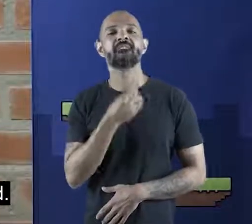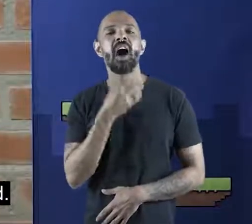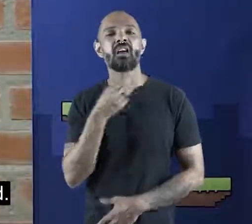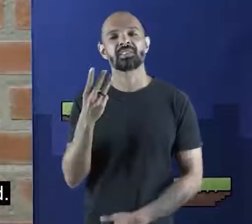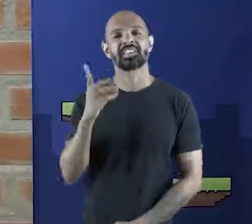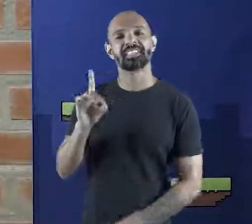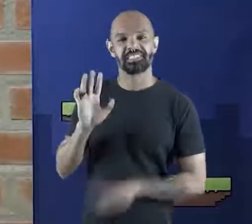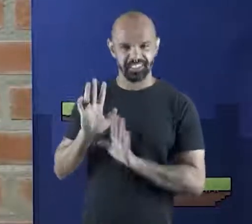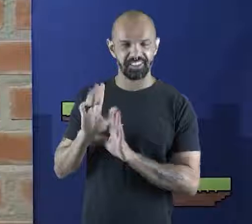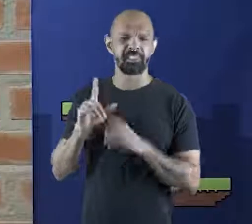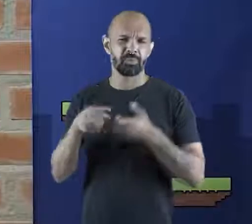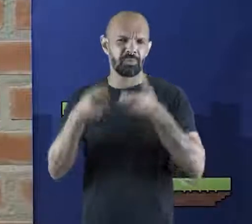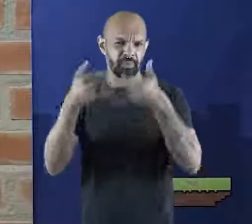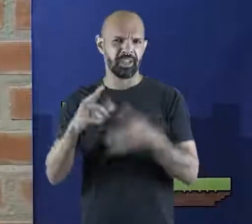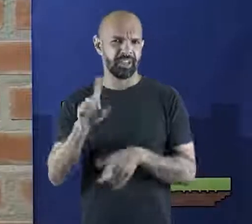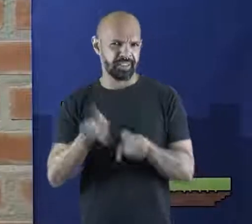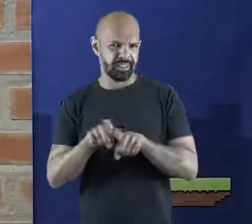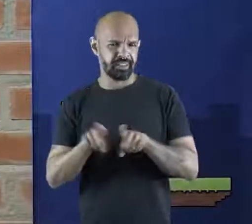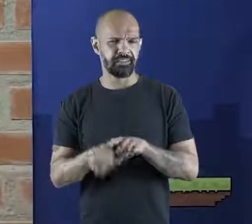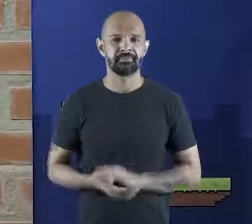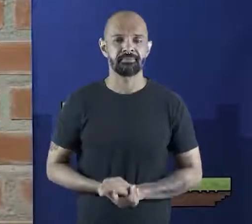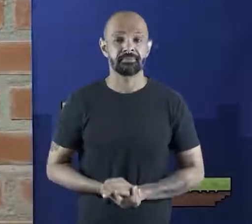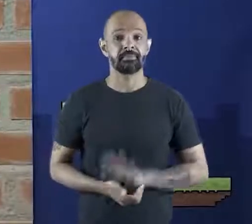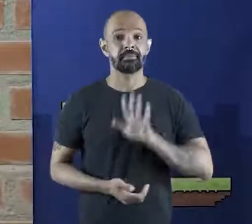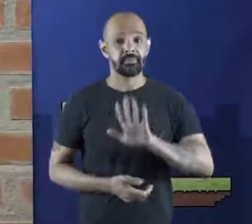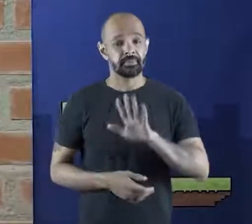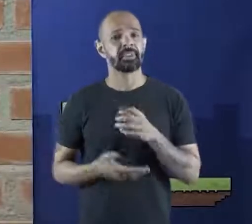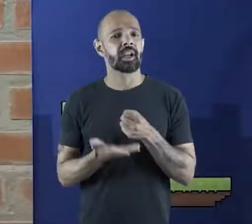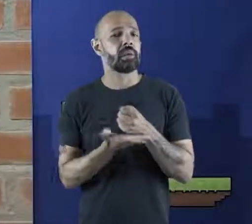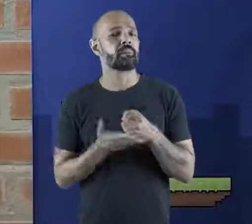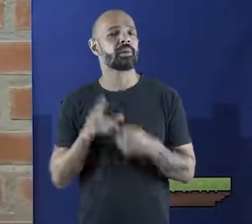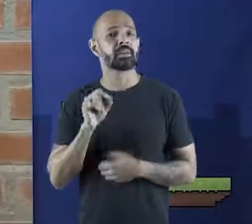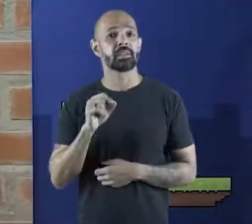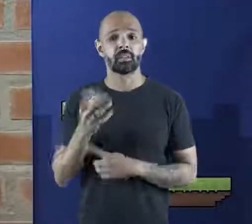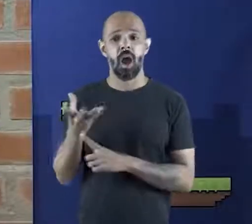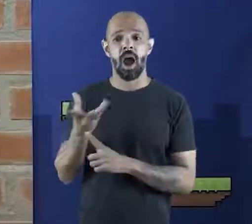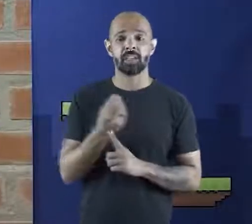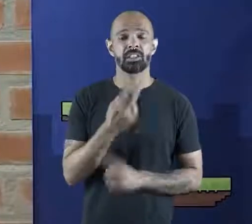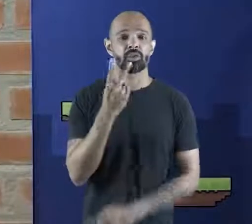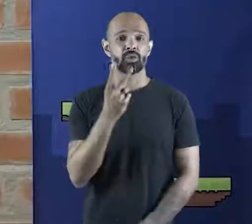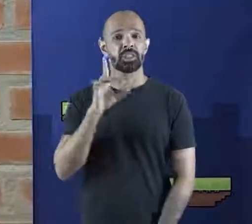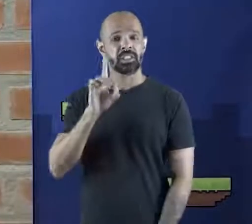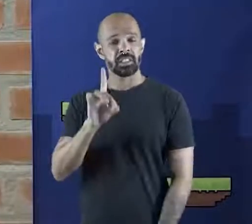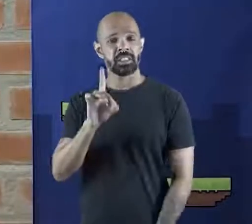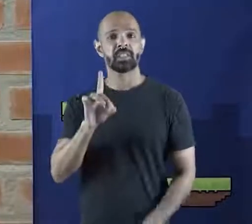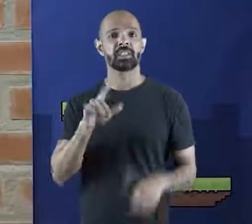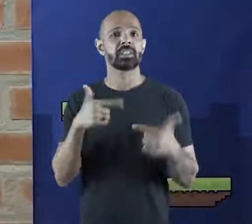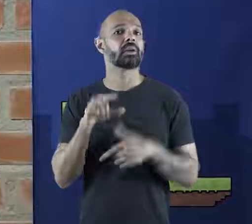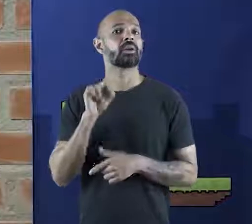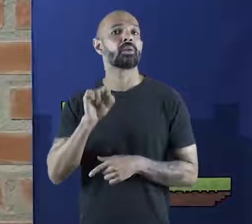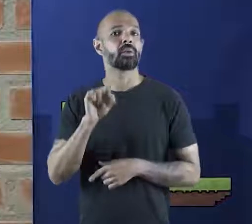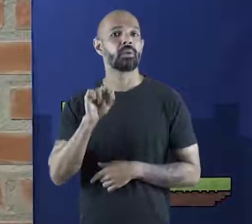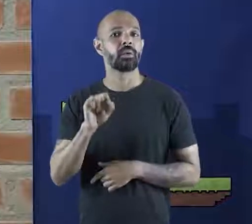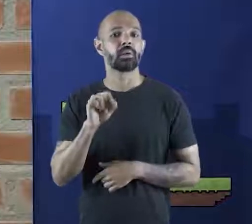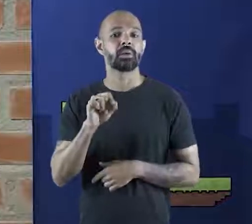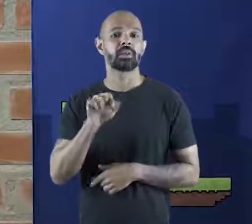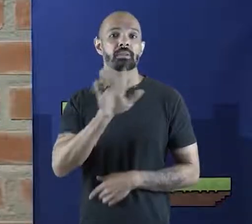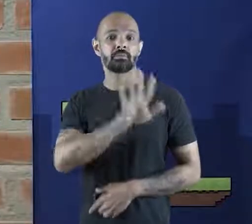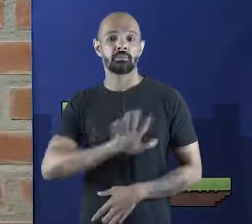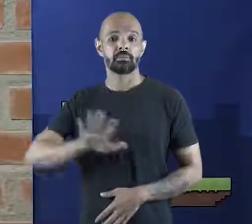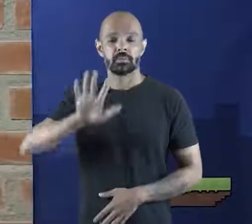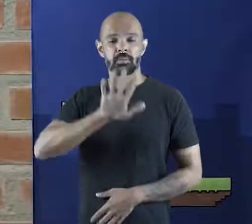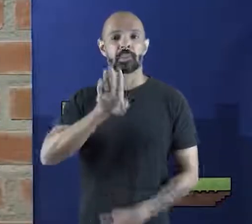2D e meio. Vou falar um pouquinho sobre isso depois. Mas basicamente, o artista 2D trabalha com o